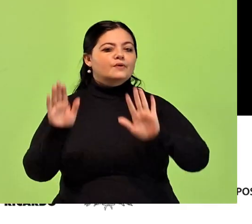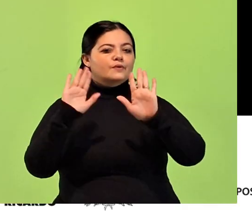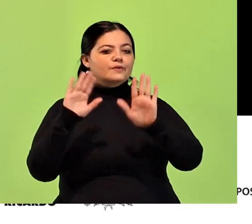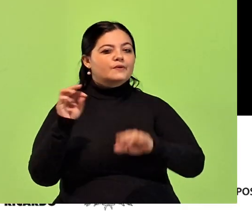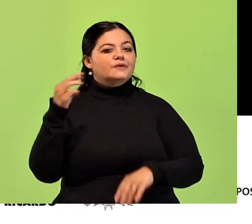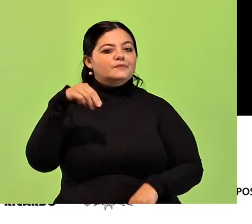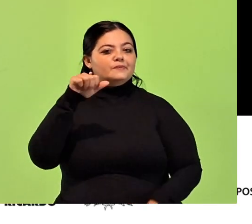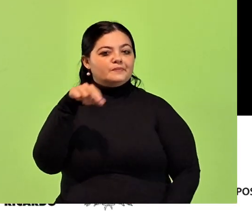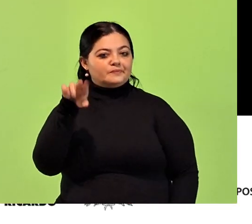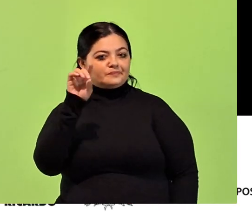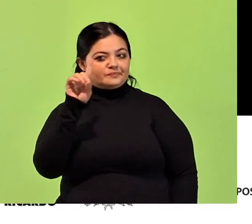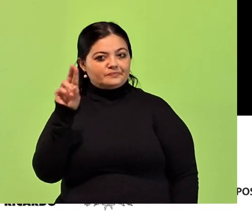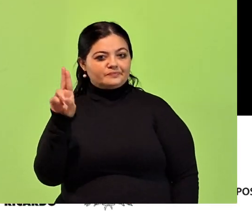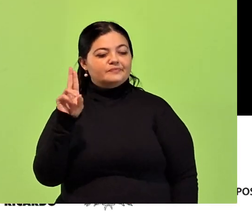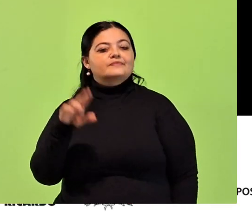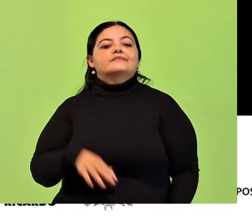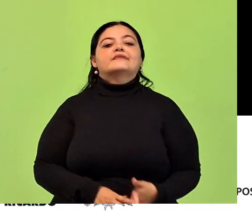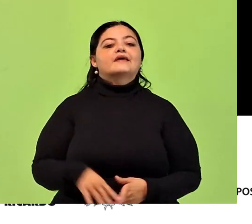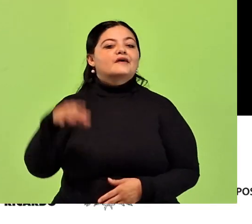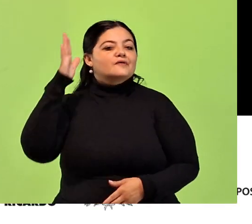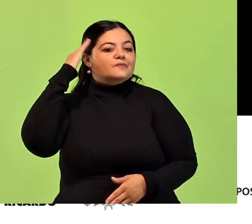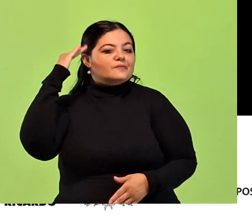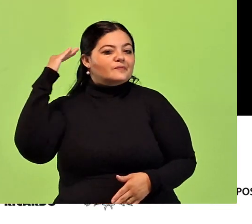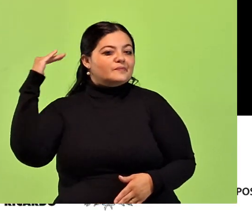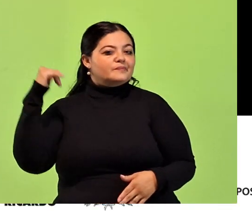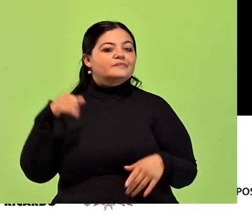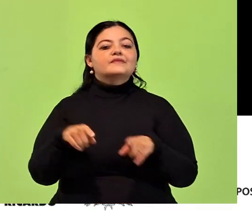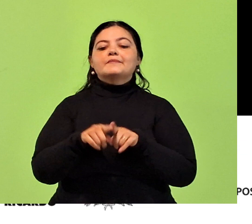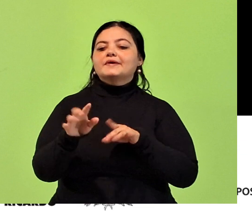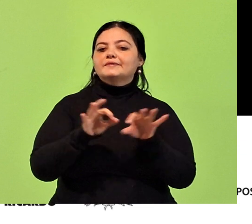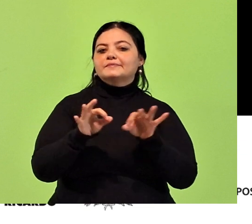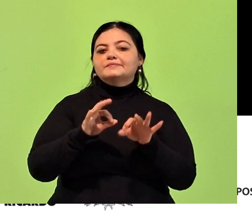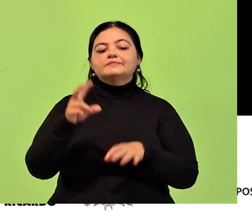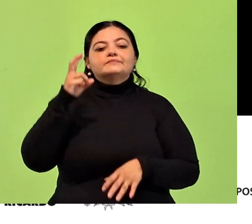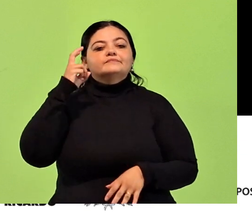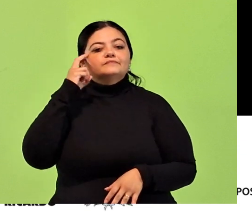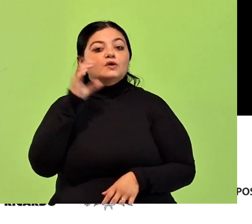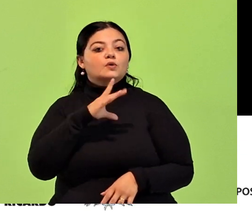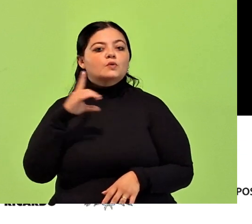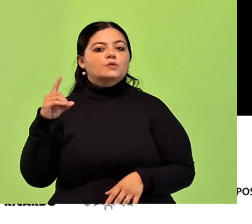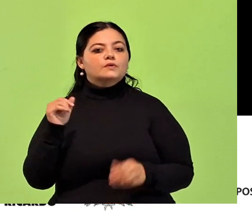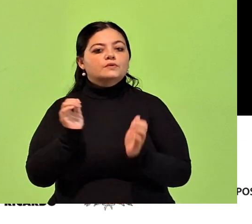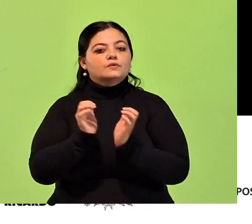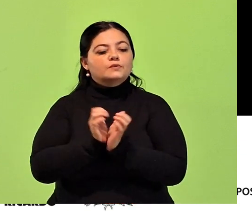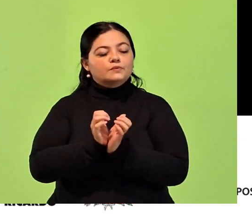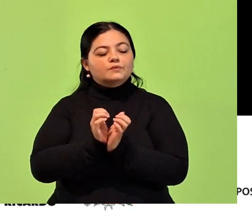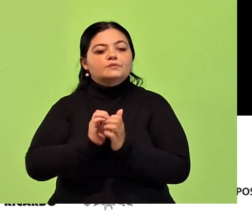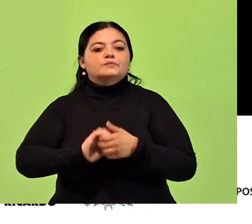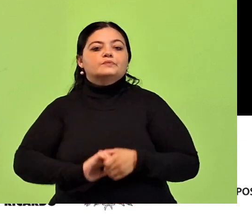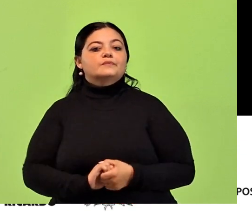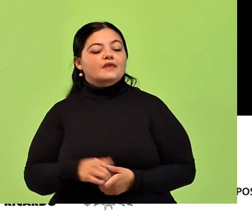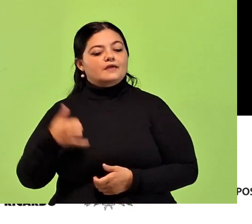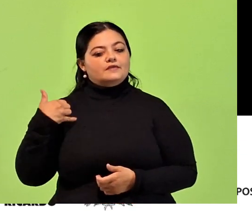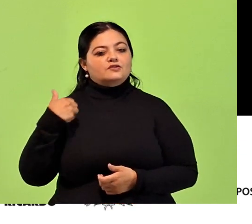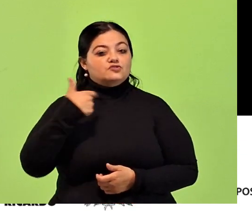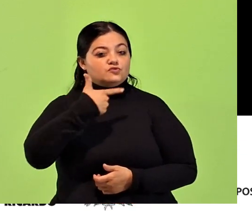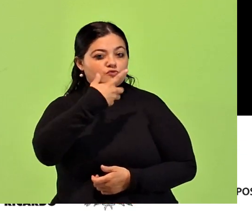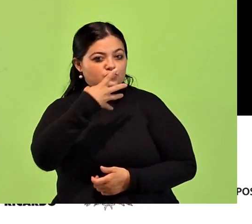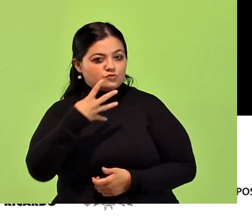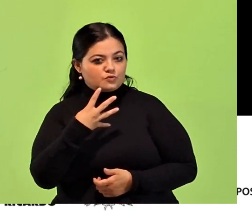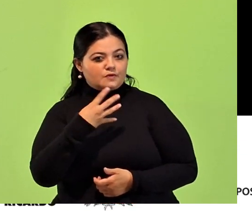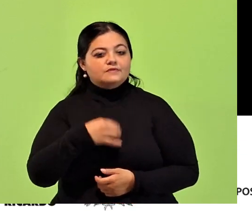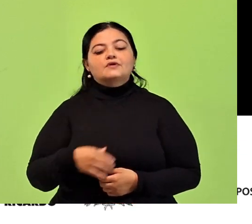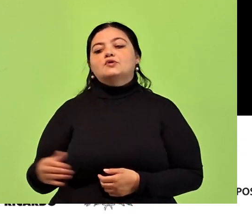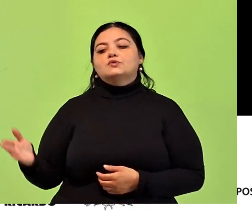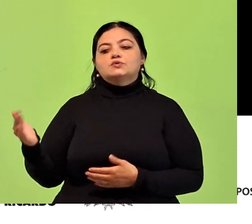Oi, eu sou Mandu, eu sou ator, performer, produtor cultural e coordenador do Núcleo Abantesma. Tenho 24